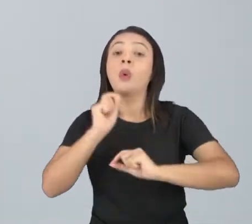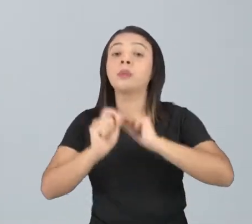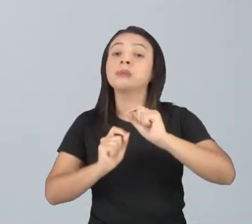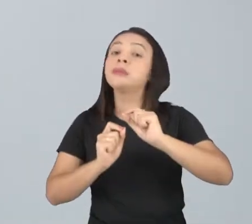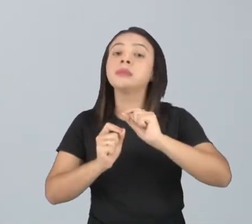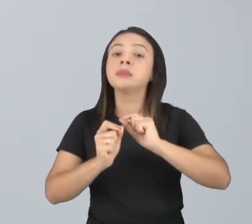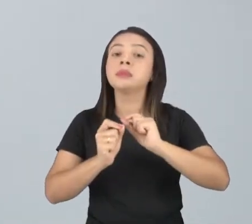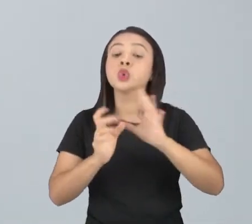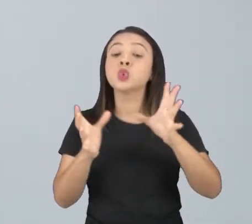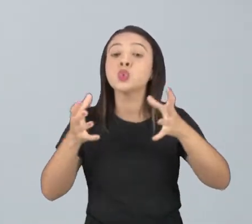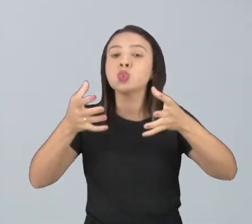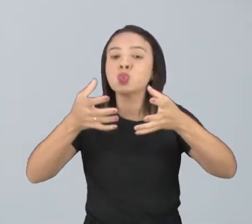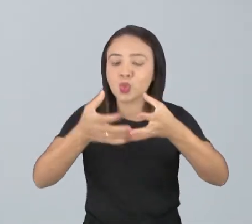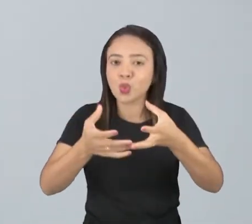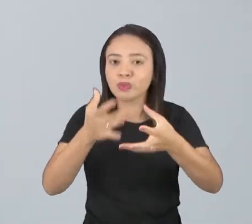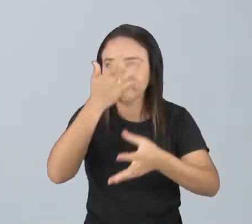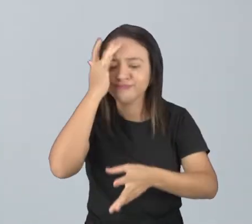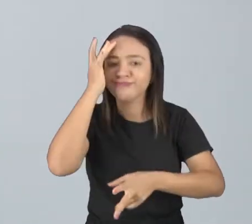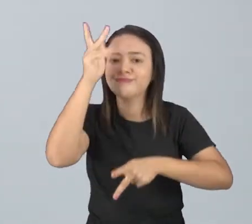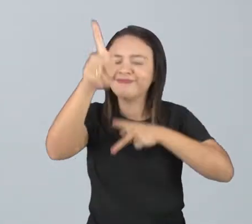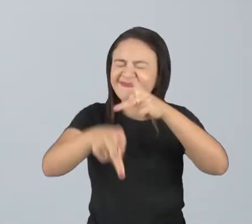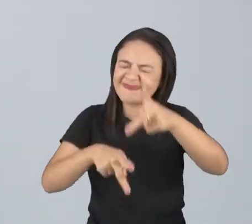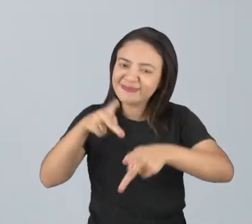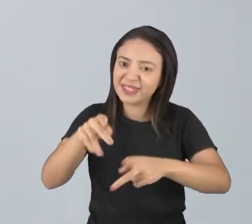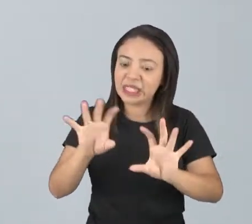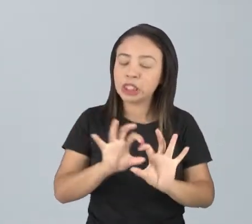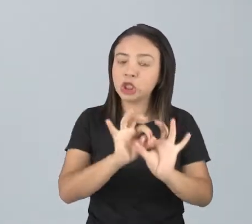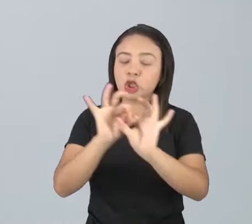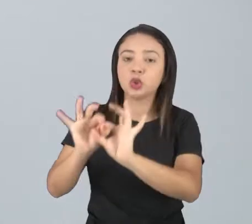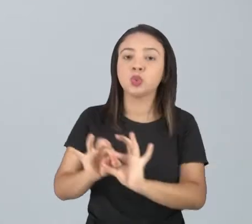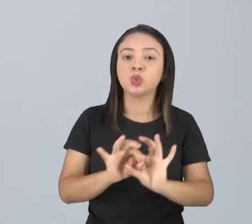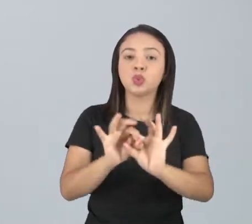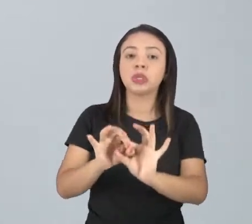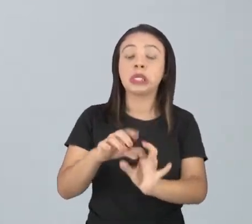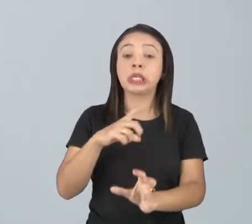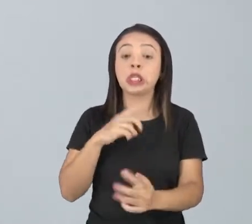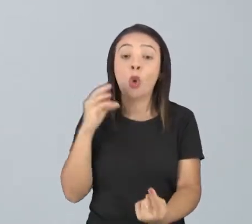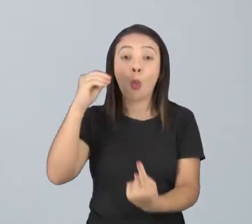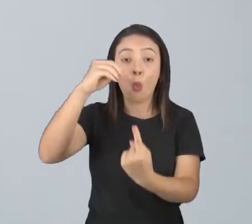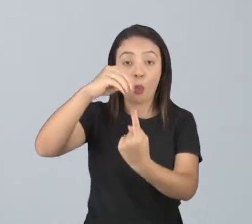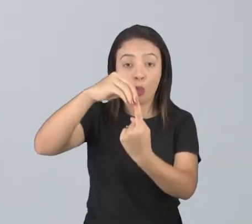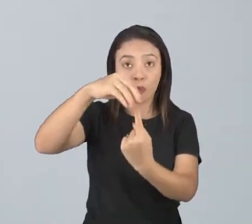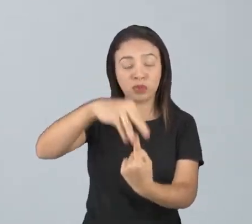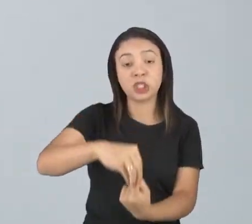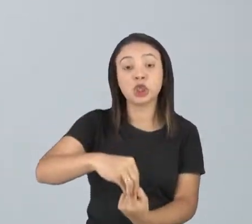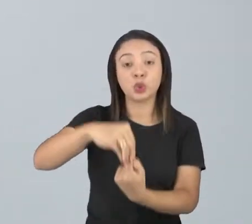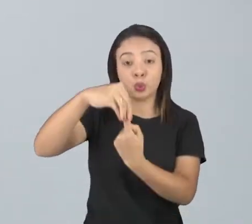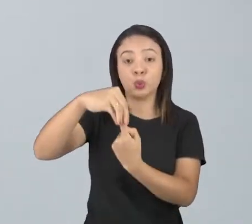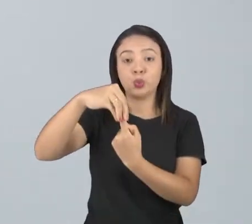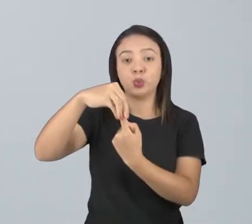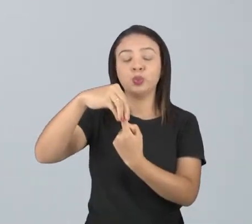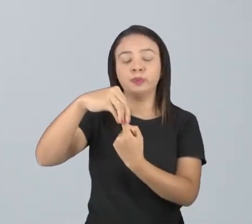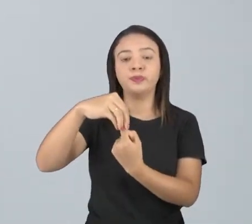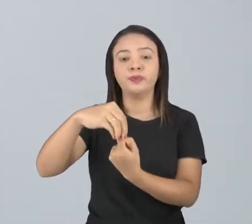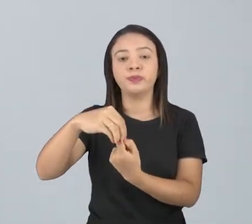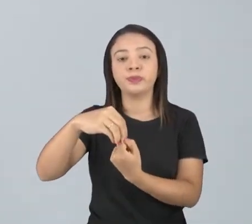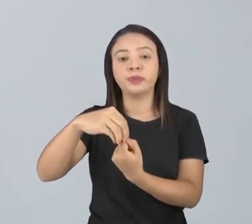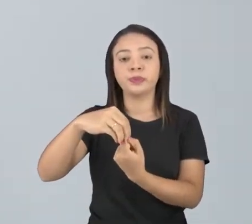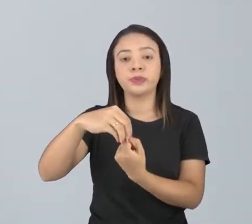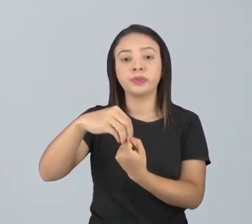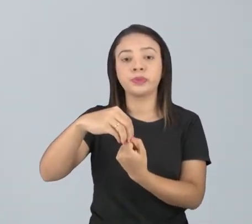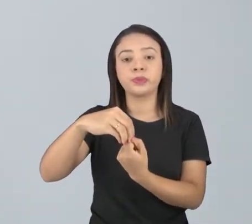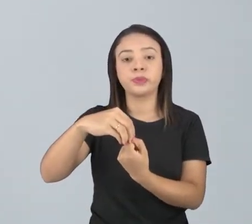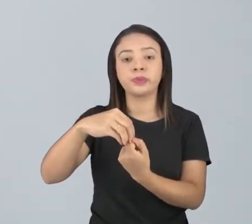pessoas e grupos de pessoas que se unem por um mesmo ideal, por um mesmo objetivo, que têm uma mesma ideia,